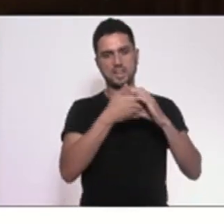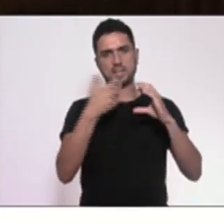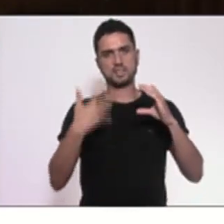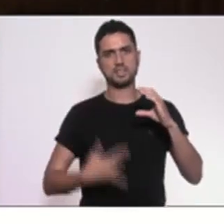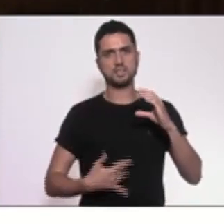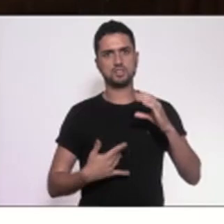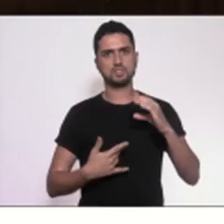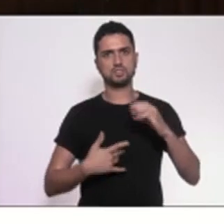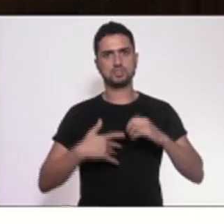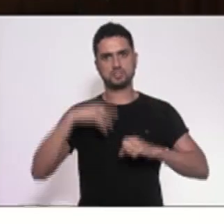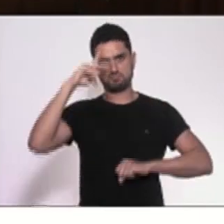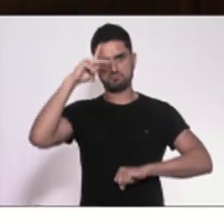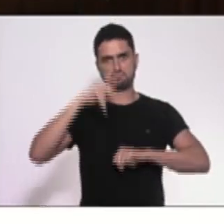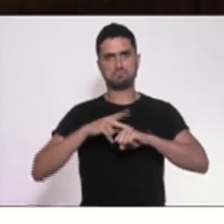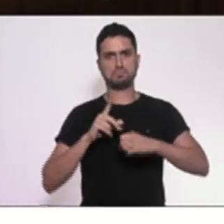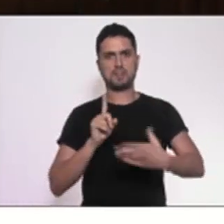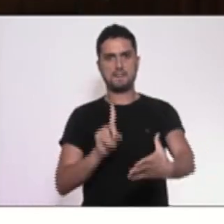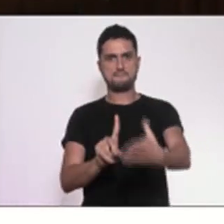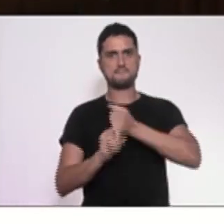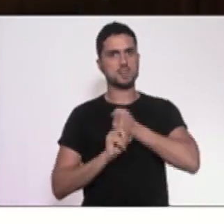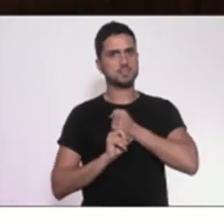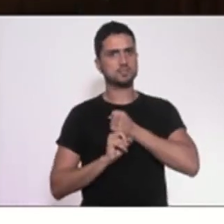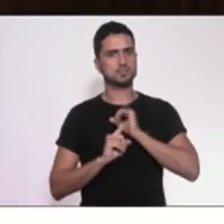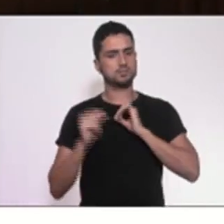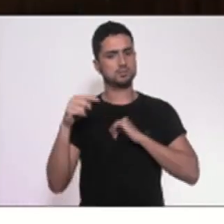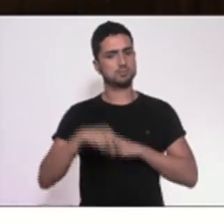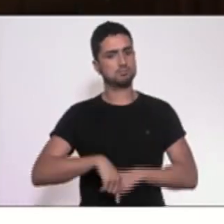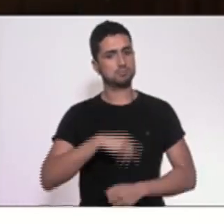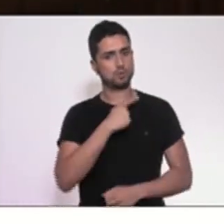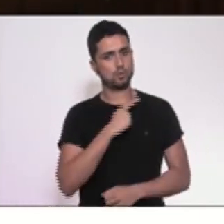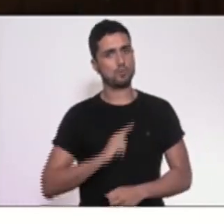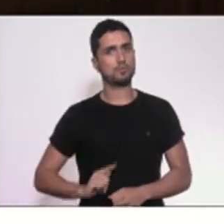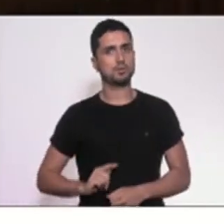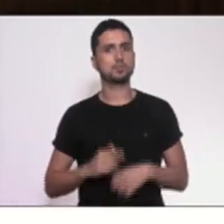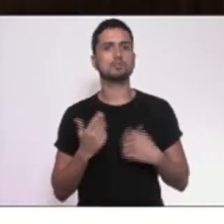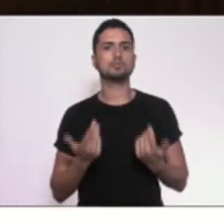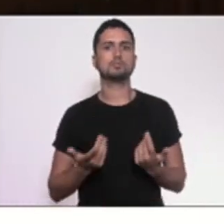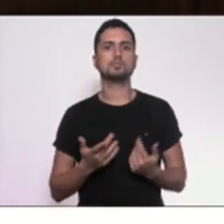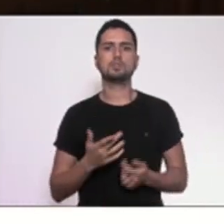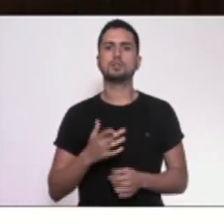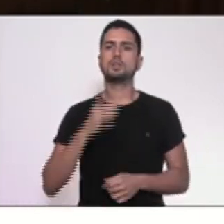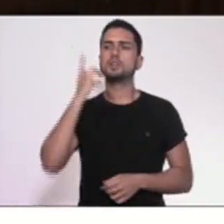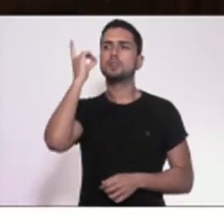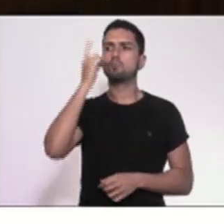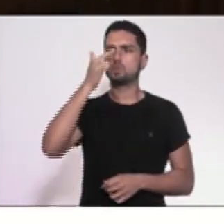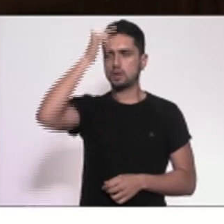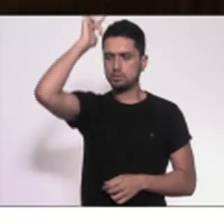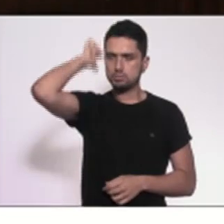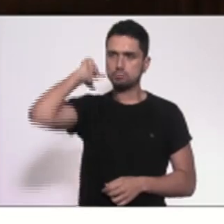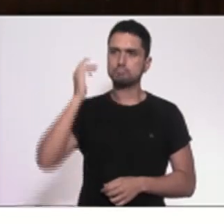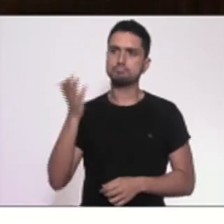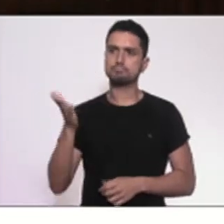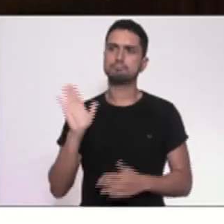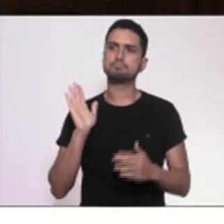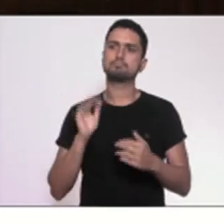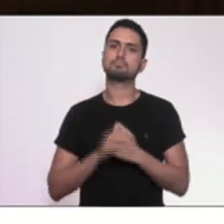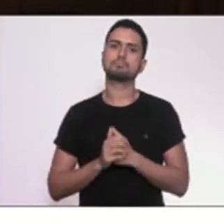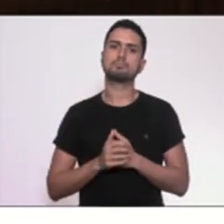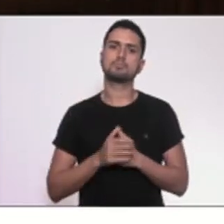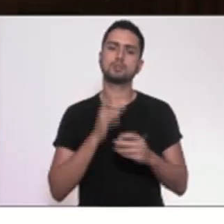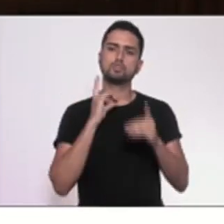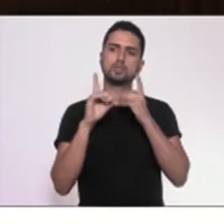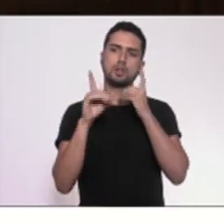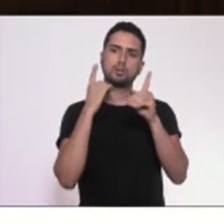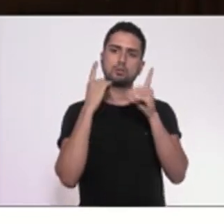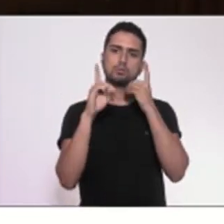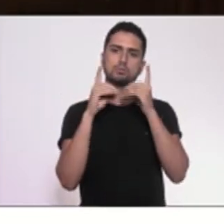autoritárias e fascistas nesse governo. E aí, deputado Luiz Paulo, eu falo da fala de Vossa Excelência para dialogar com Vossa Excelência.